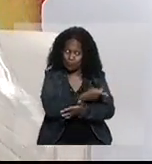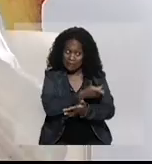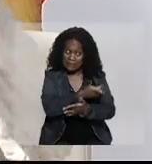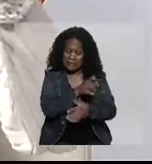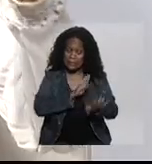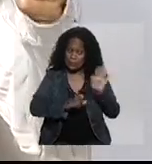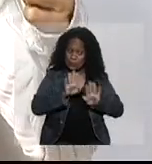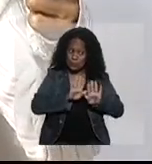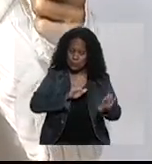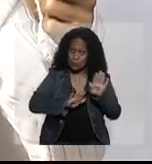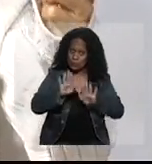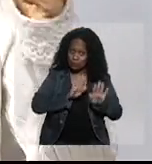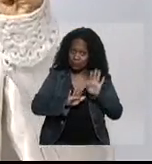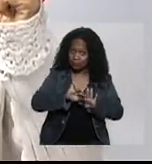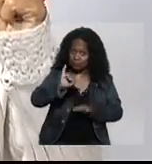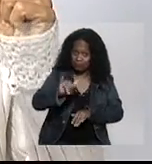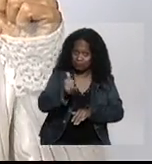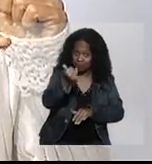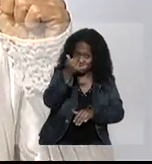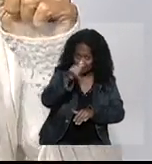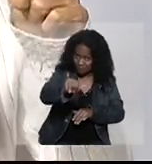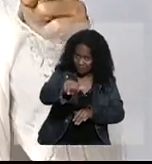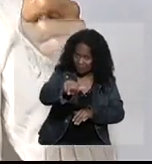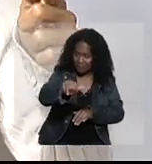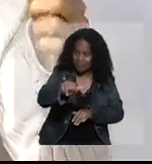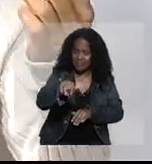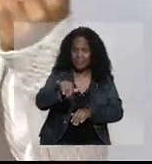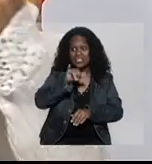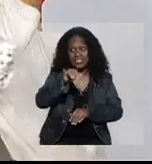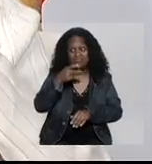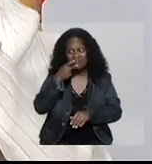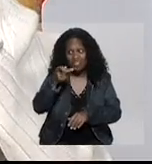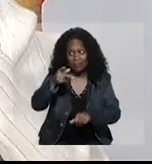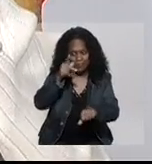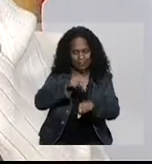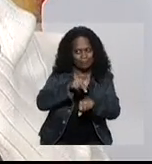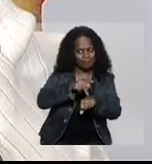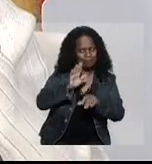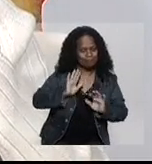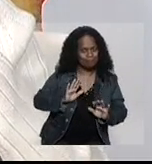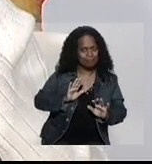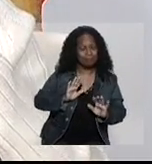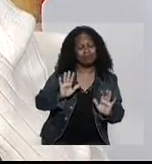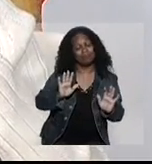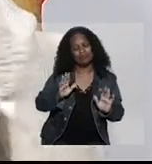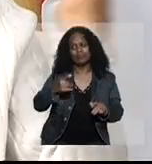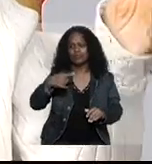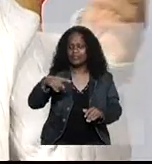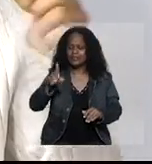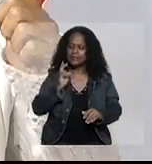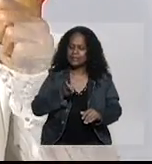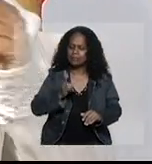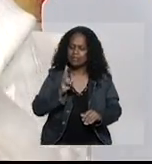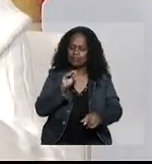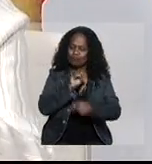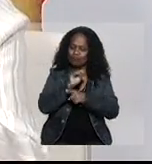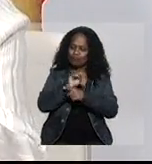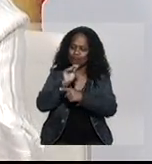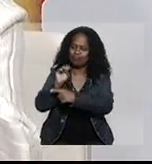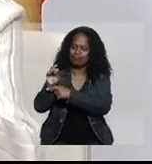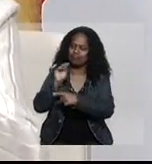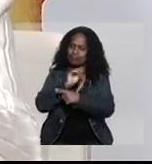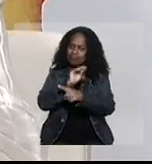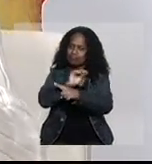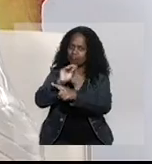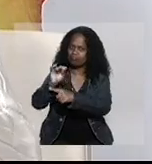agir assim. E você nunca vai poder falar, e se falar você vai virar pedra. E ele, no alto do seu orgulho, é como aquela criança